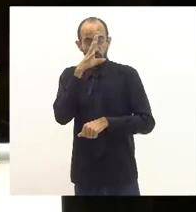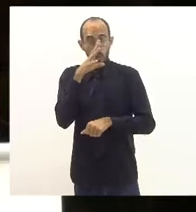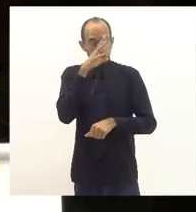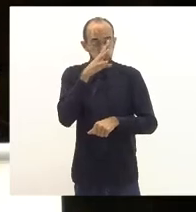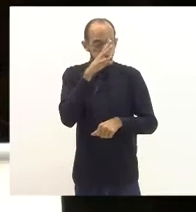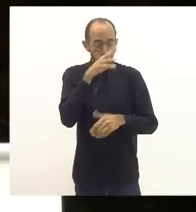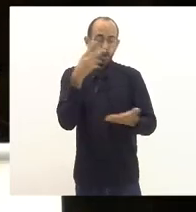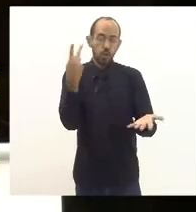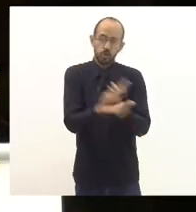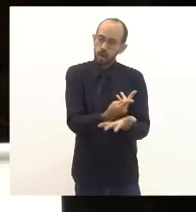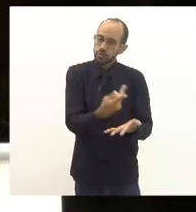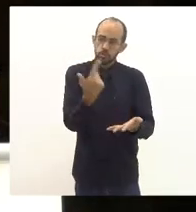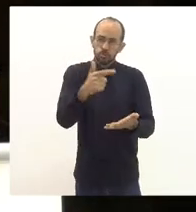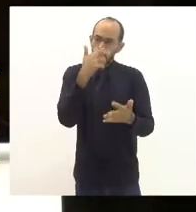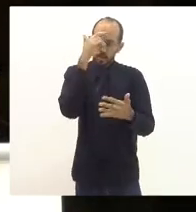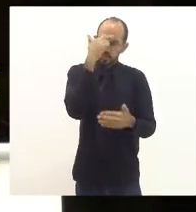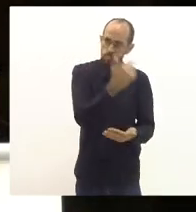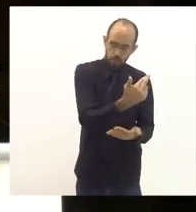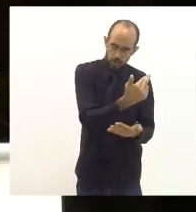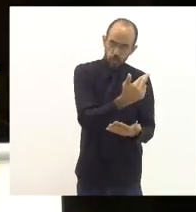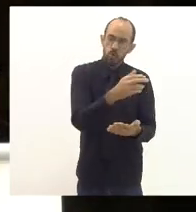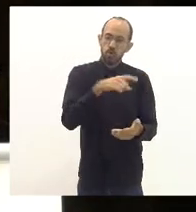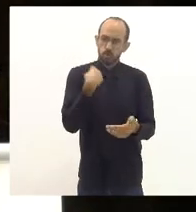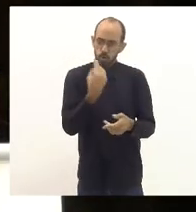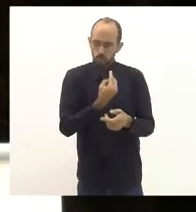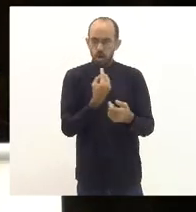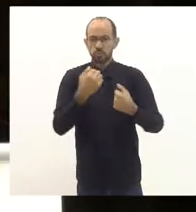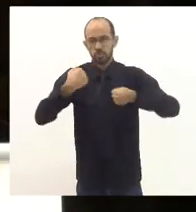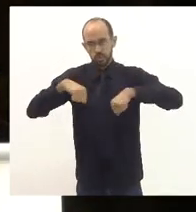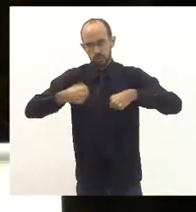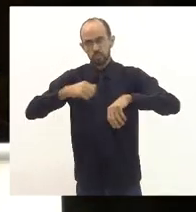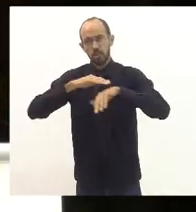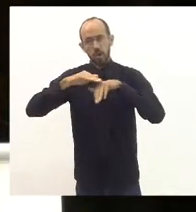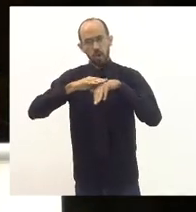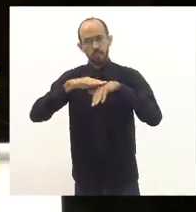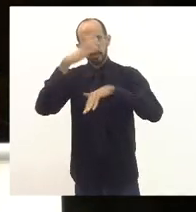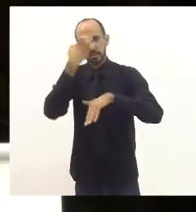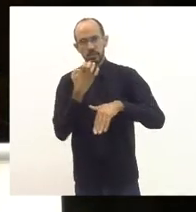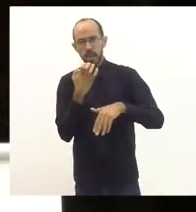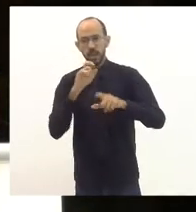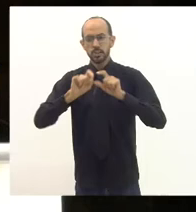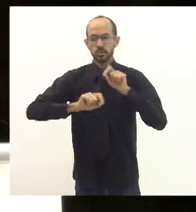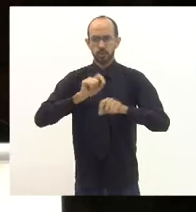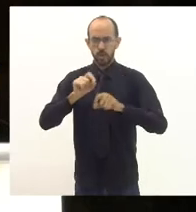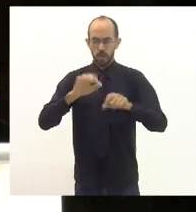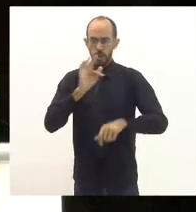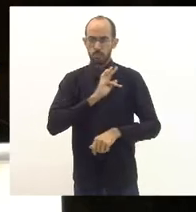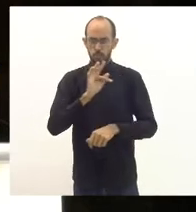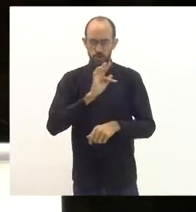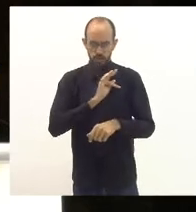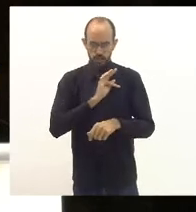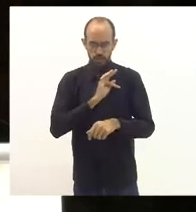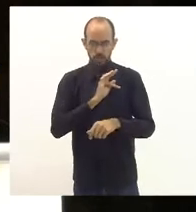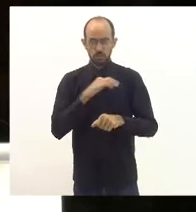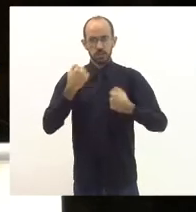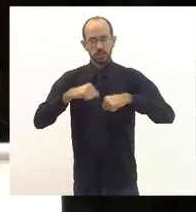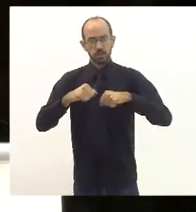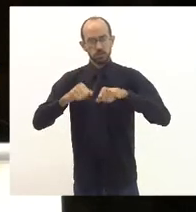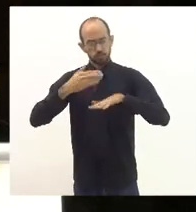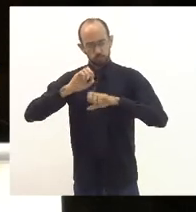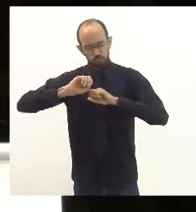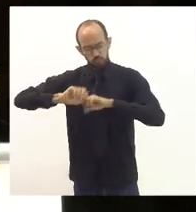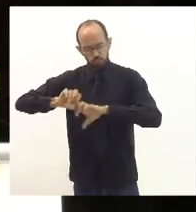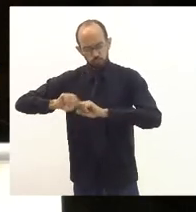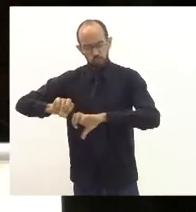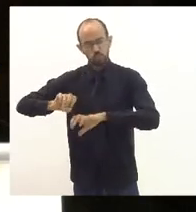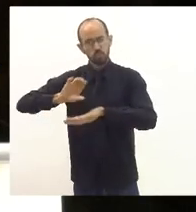ocorrência respeitado. Então, acho que a gente precisa ter uma conversa séria com as polícias, é preciso fazer uma formação, tanto